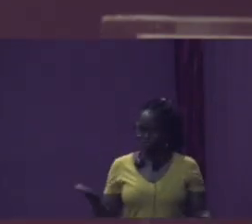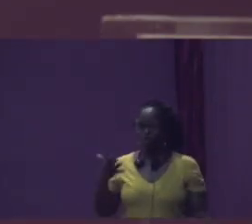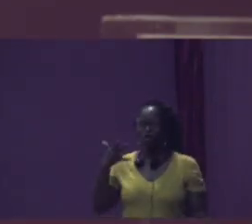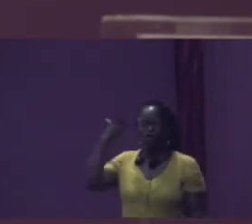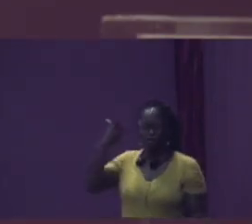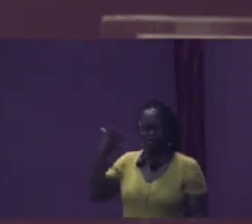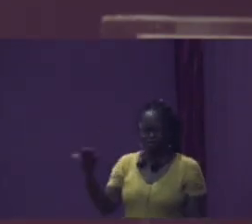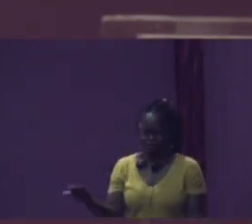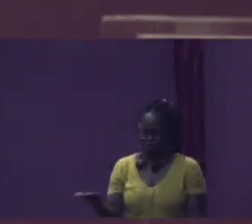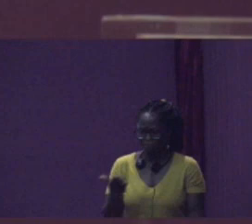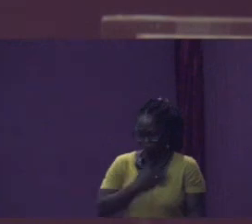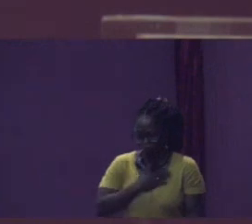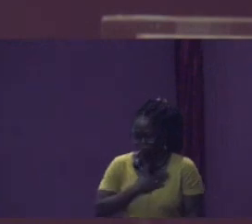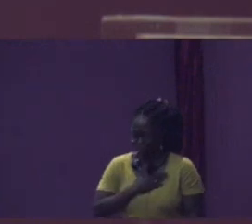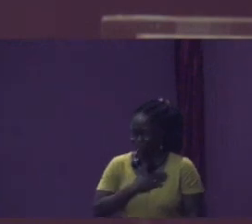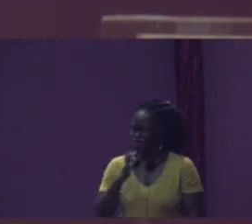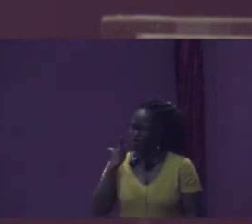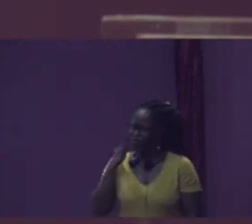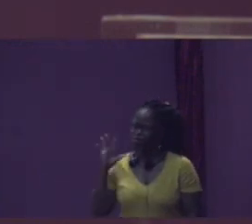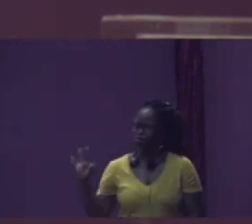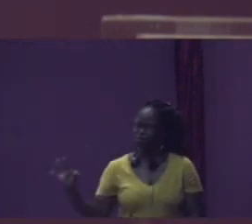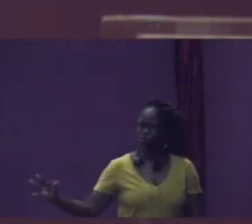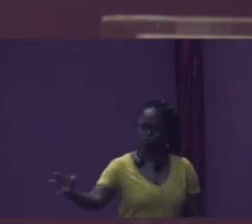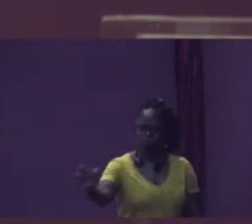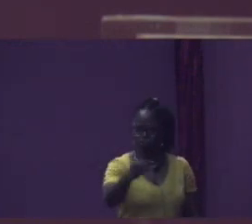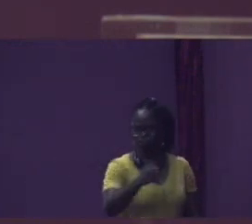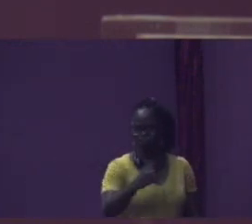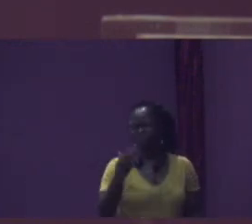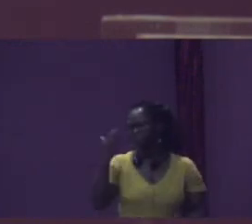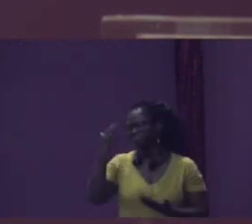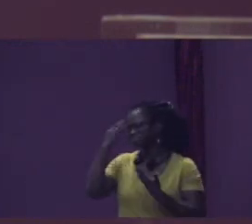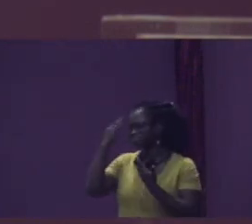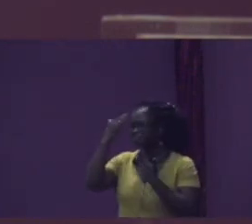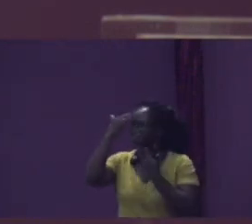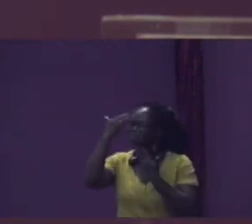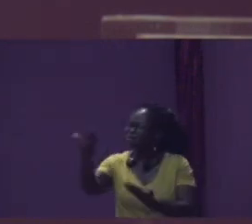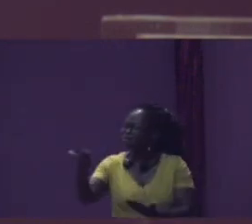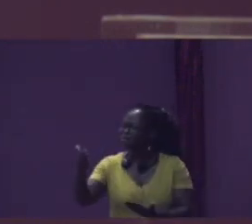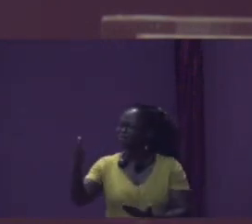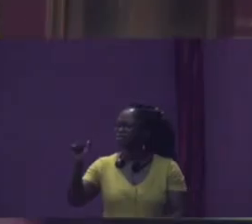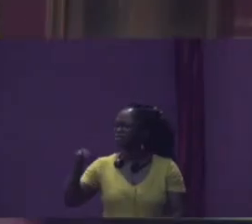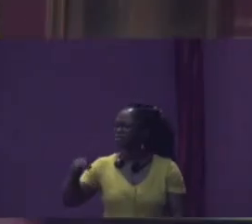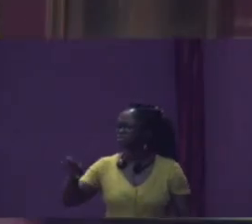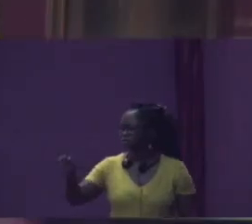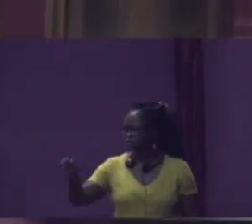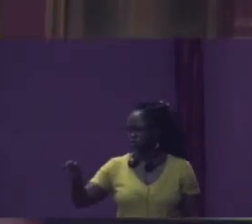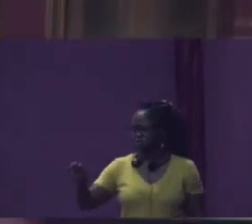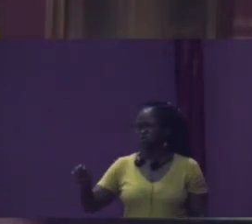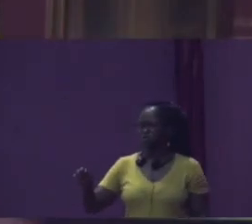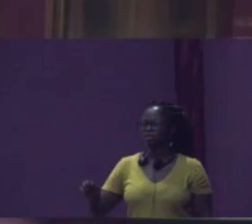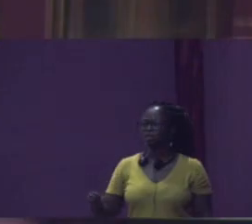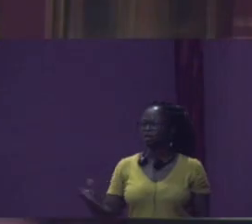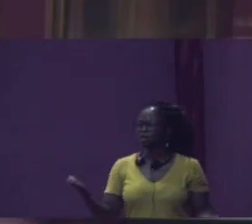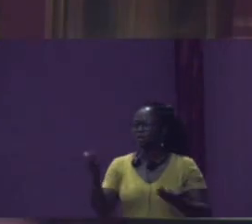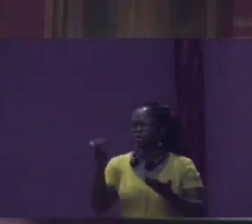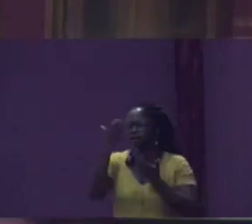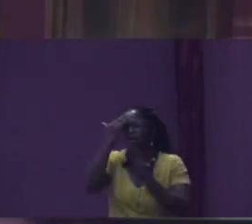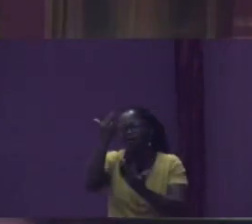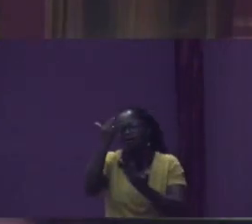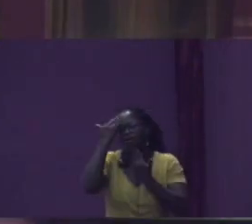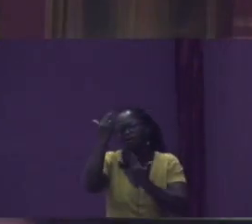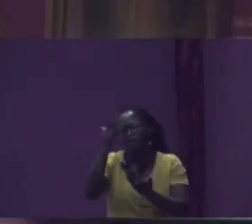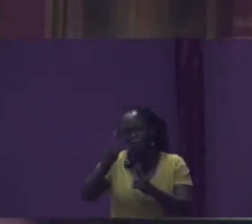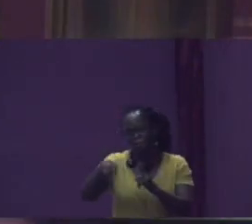para mim, acredito, para todos nós, né? Obrigada, Simone. E na linha dos